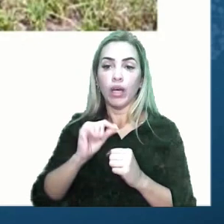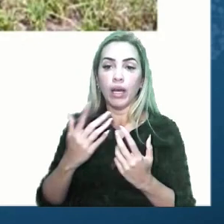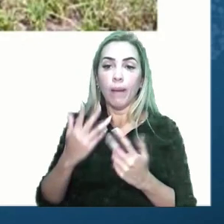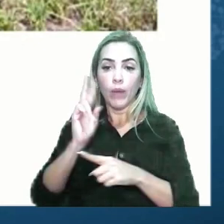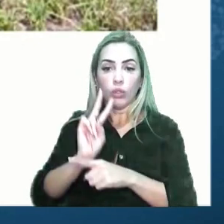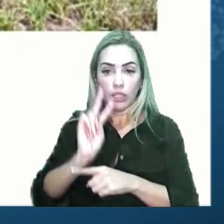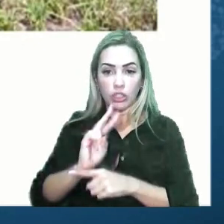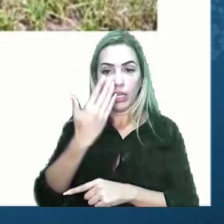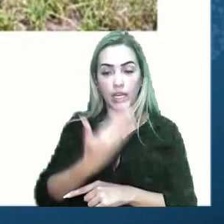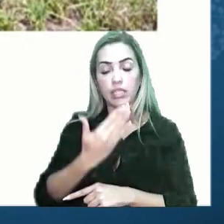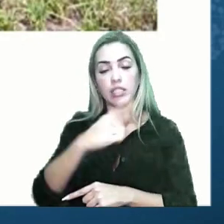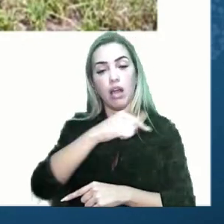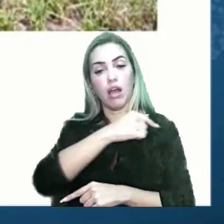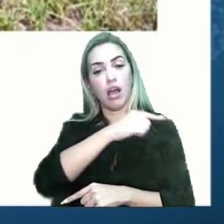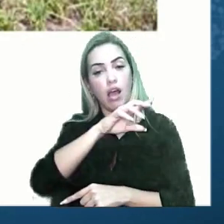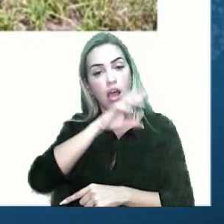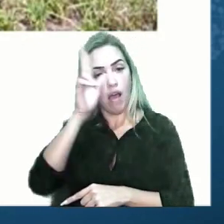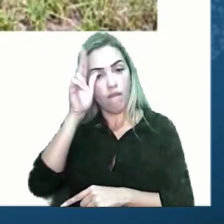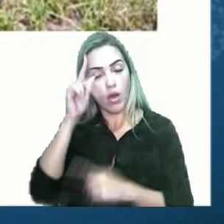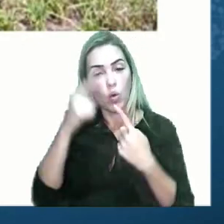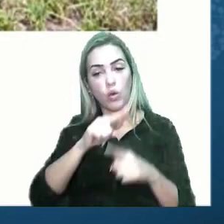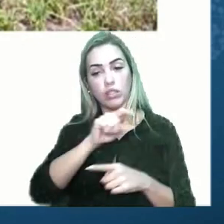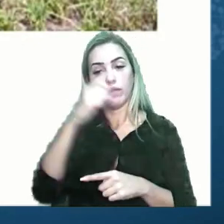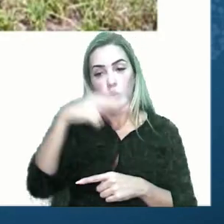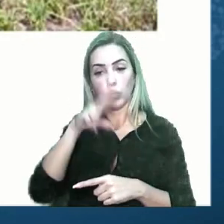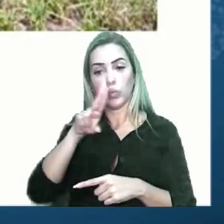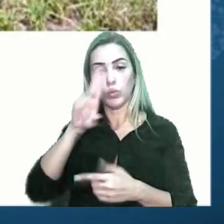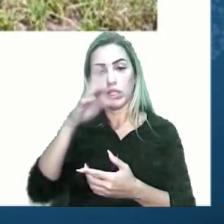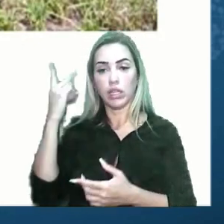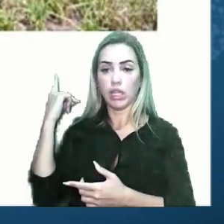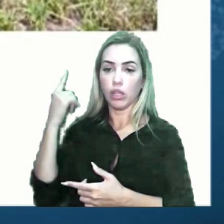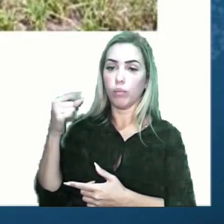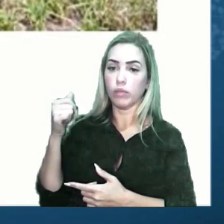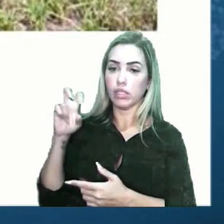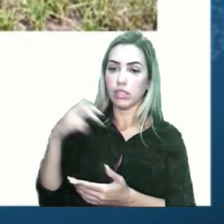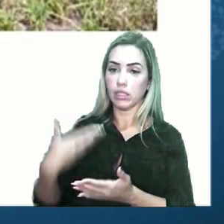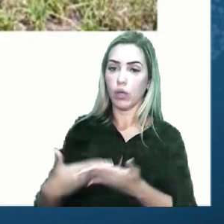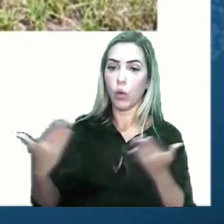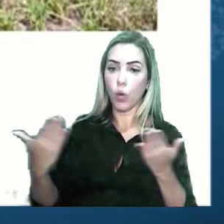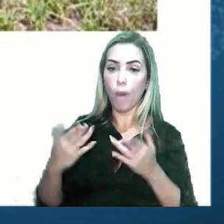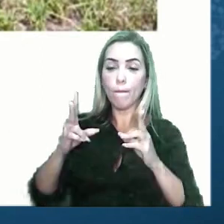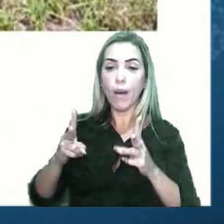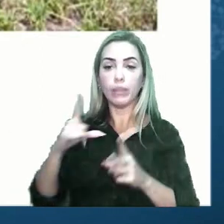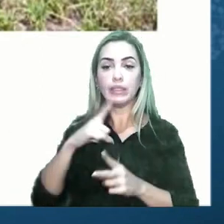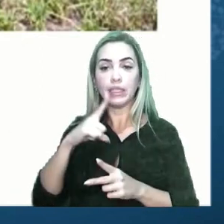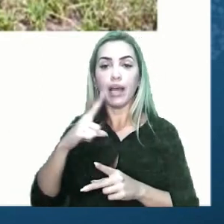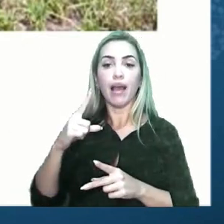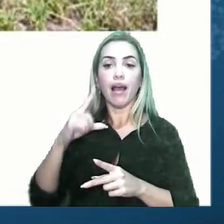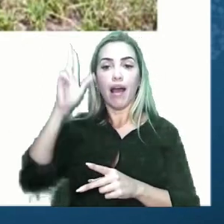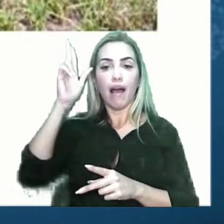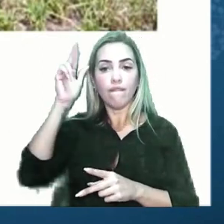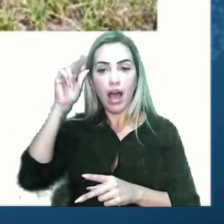proteger os cavalos contra esse vírus. Isso tem sido feito desde 2015. Então, sempre que tem cavalos